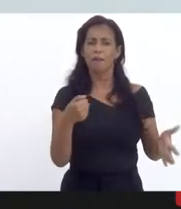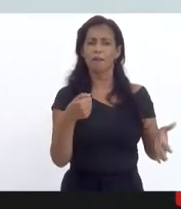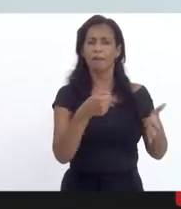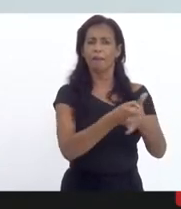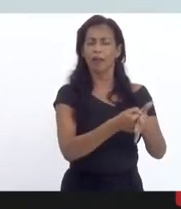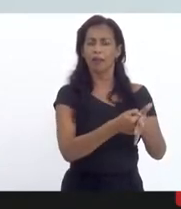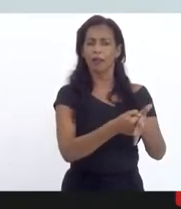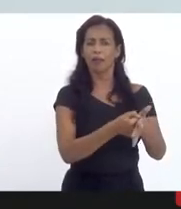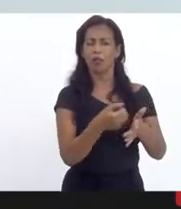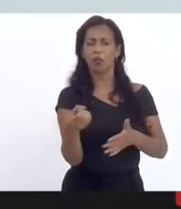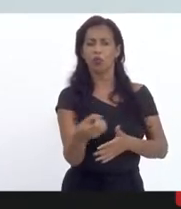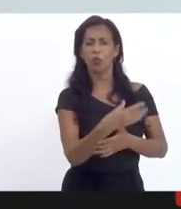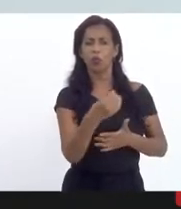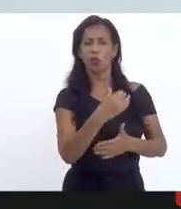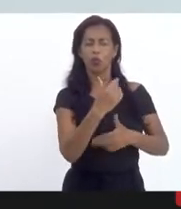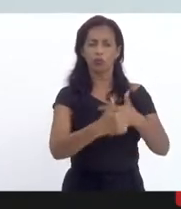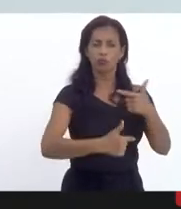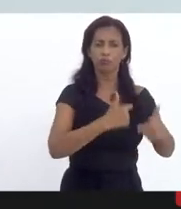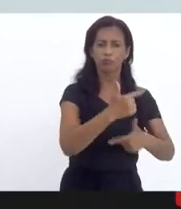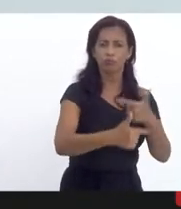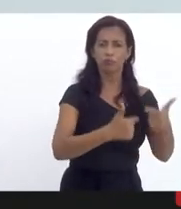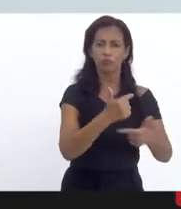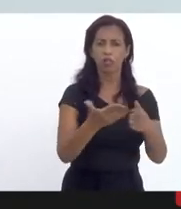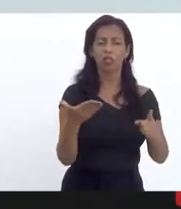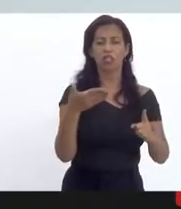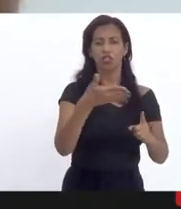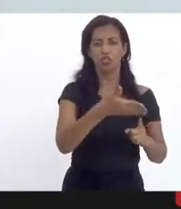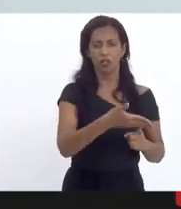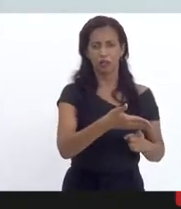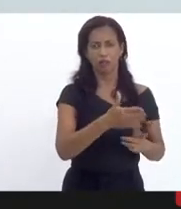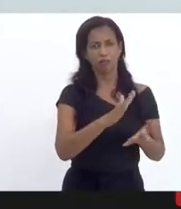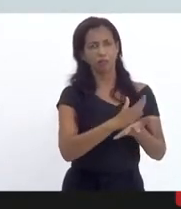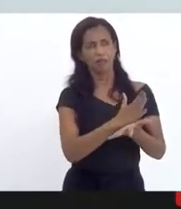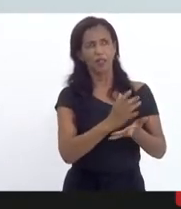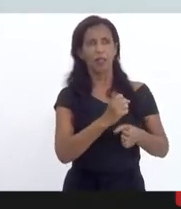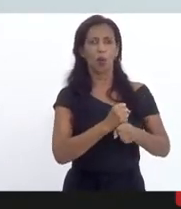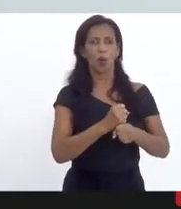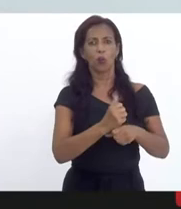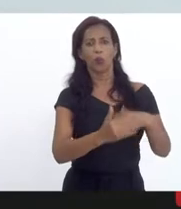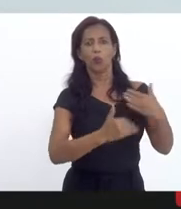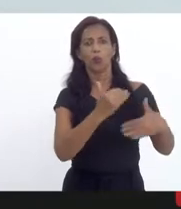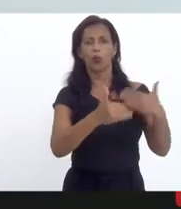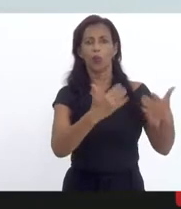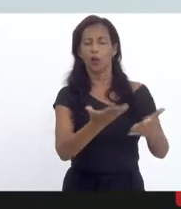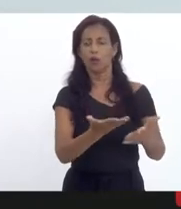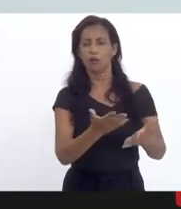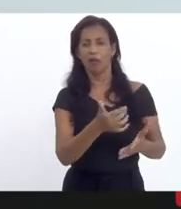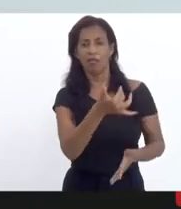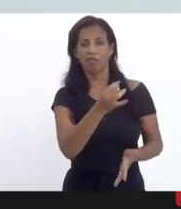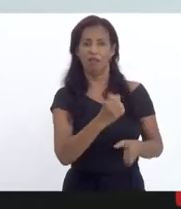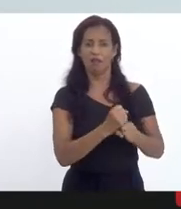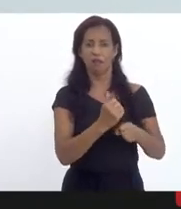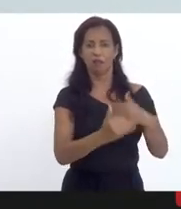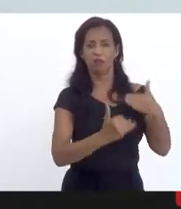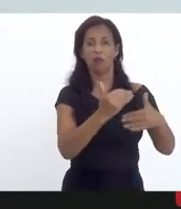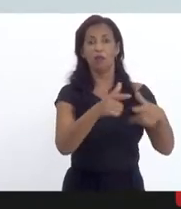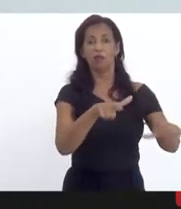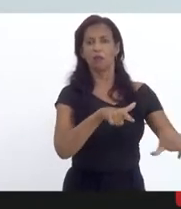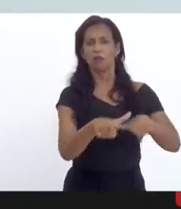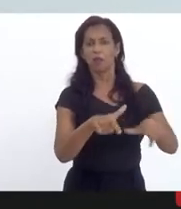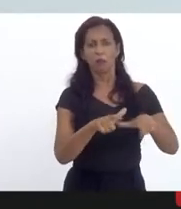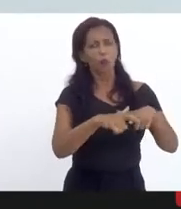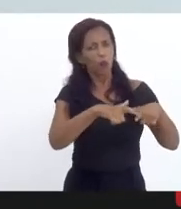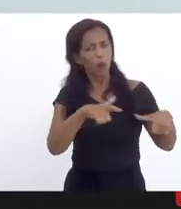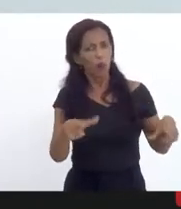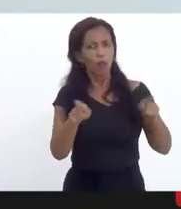em geração de novos empregos diretos e indiretos. Assim como daqui a algumas décadas, né, uma década, nós vamos ter um mercado muito grande